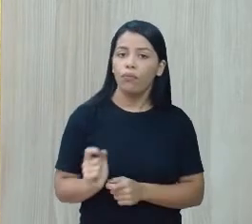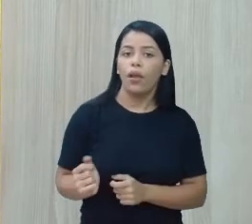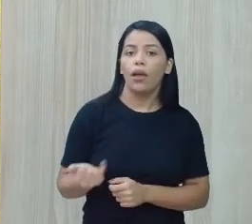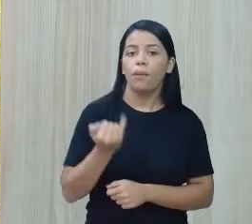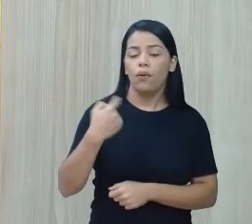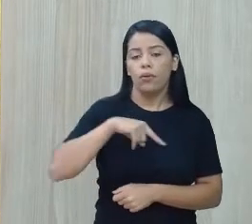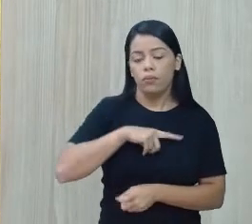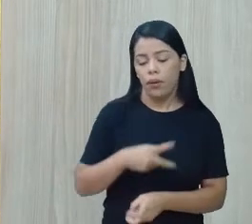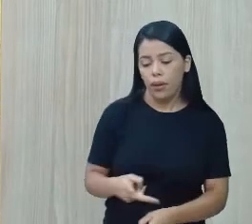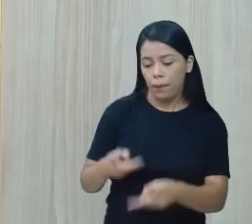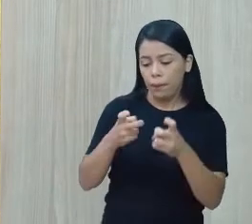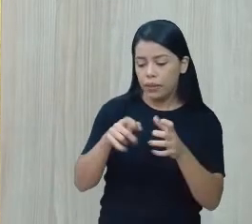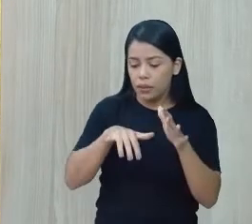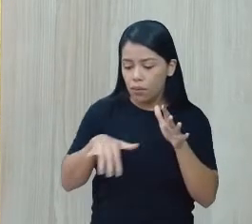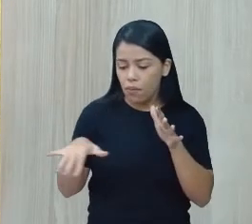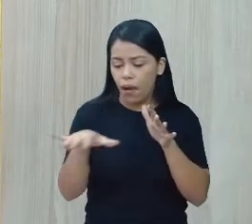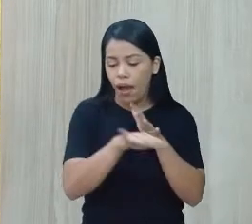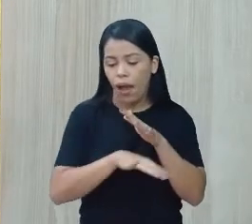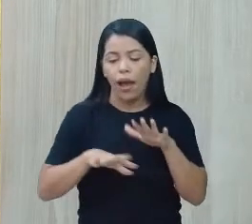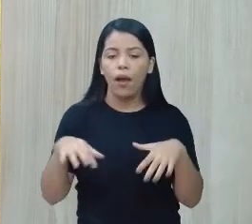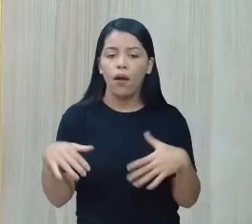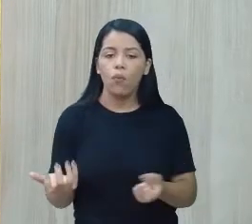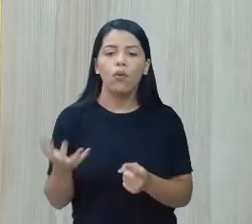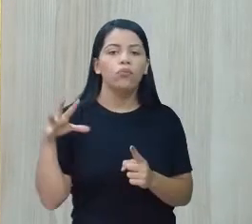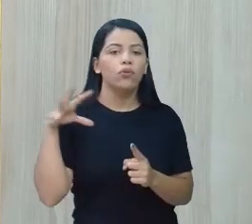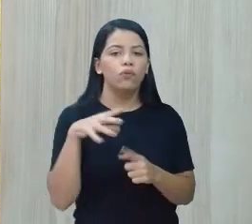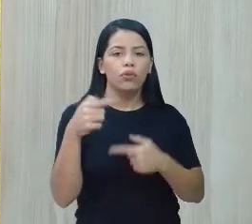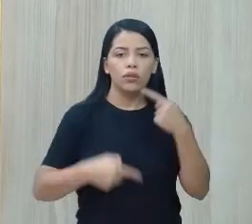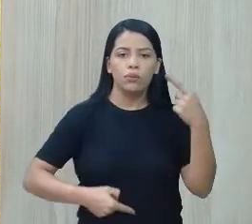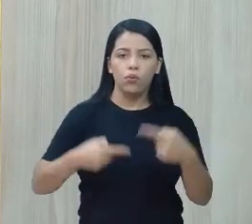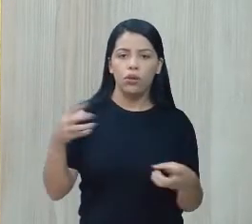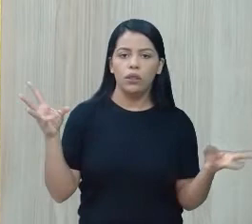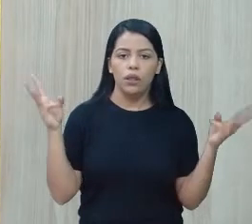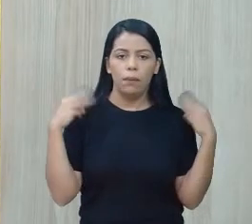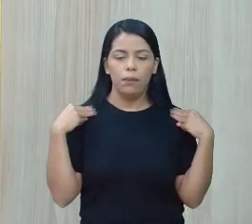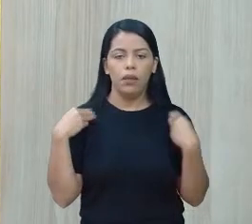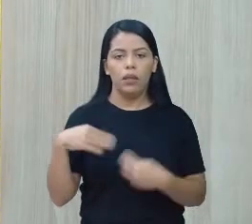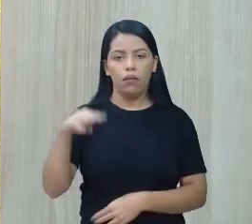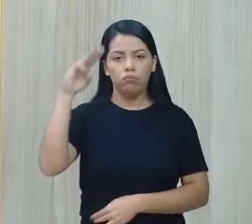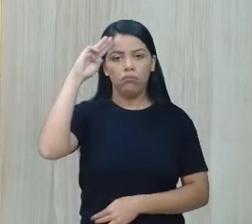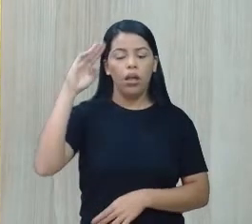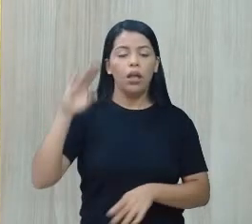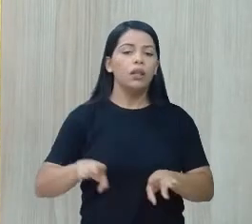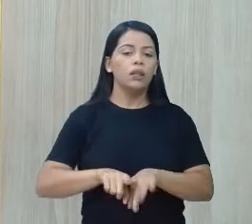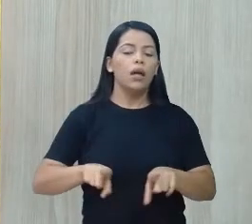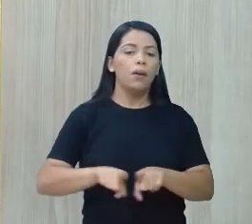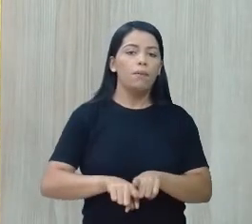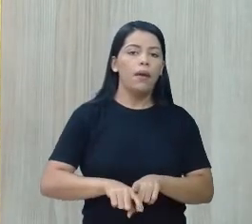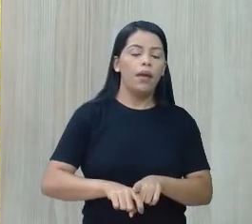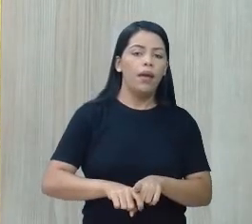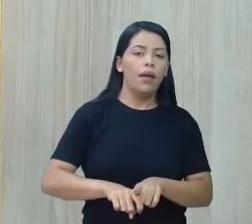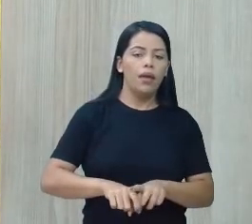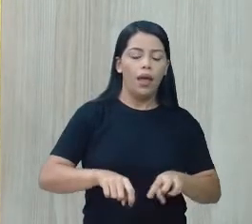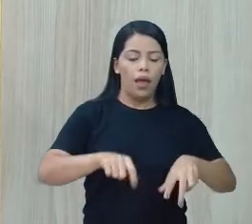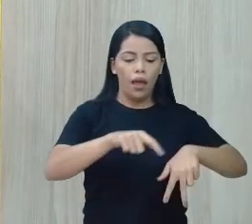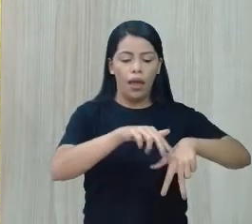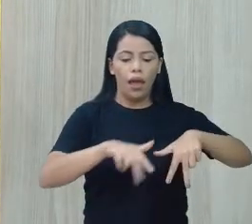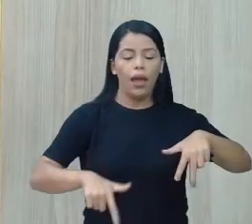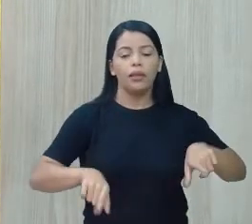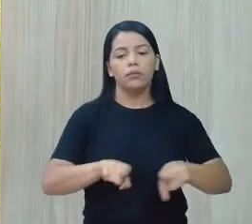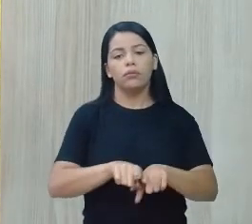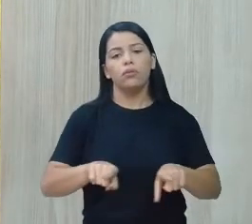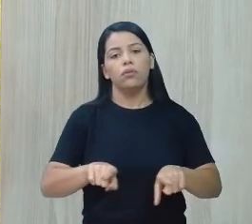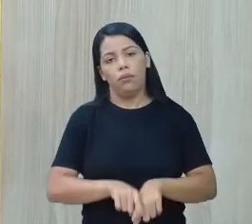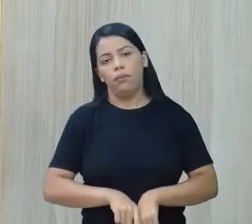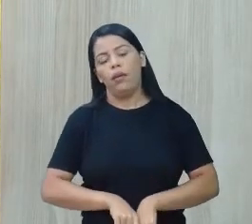de territorialidade, né? De influência política, militar, econômica, enfim, étnica. Tá? Então, tudo isso está